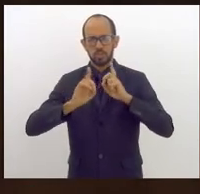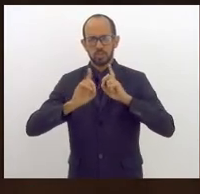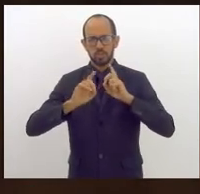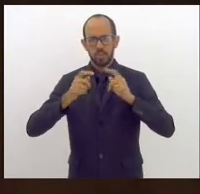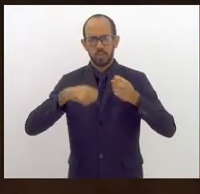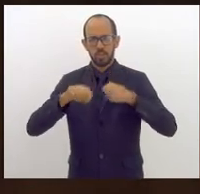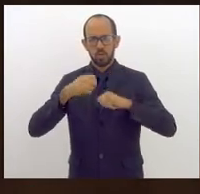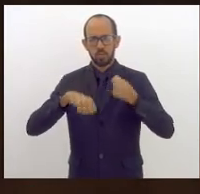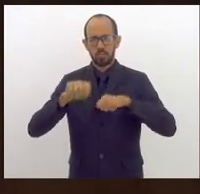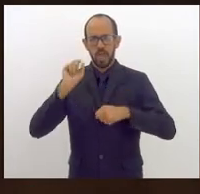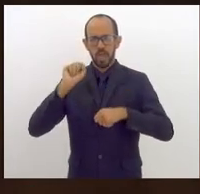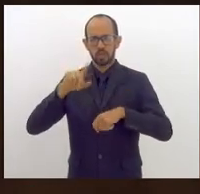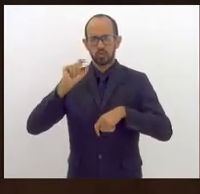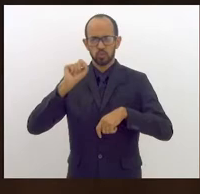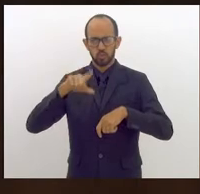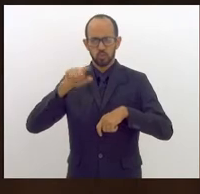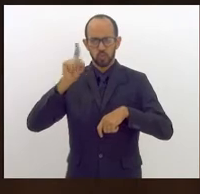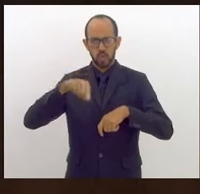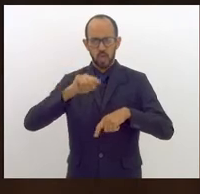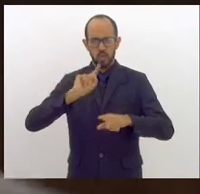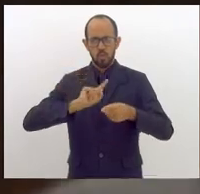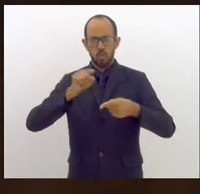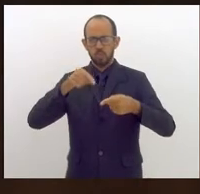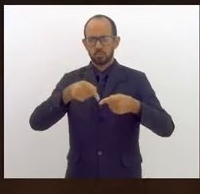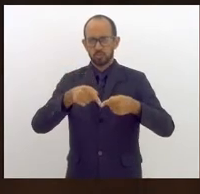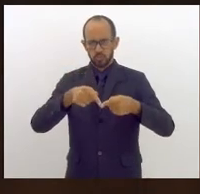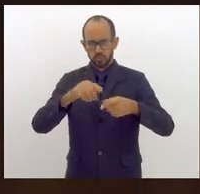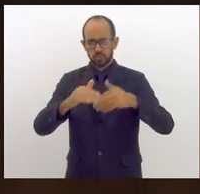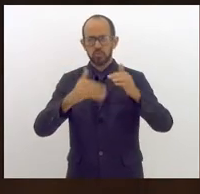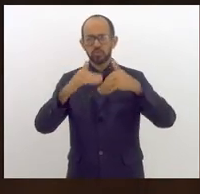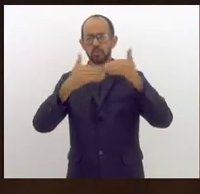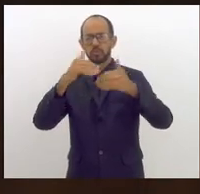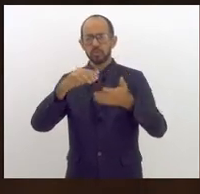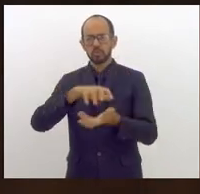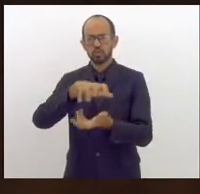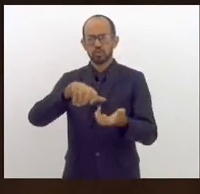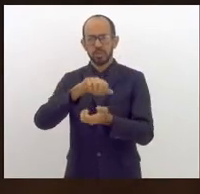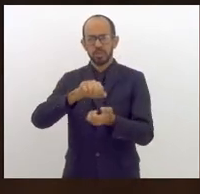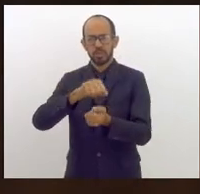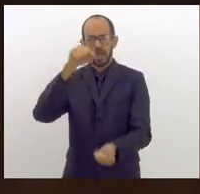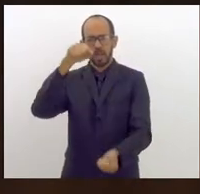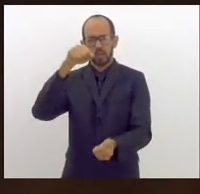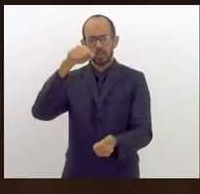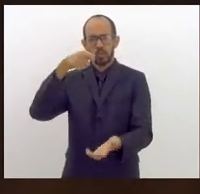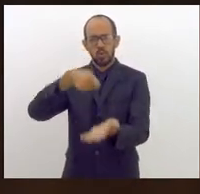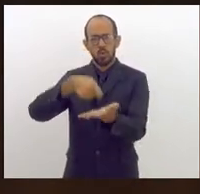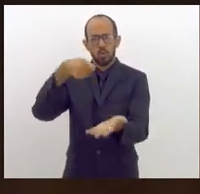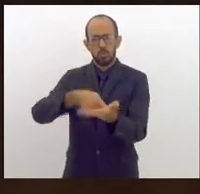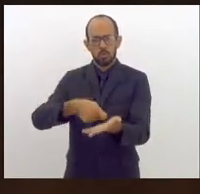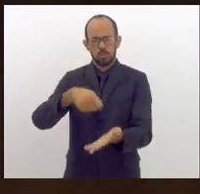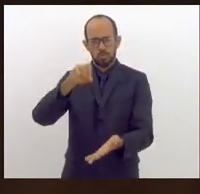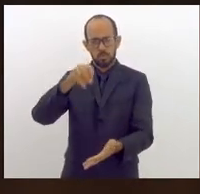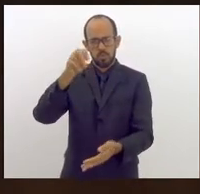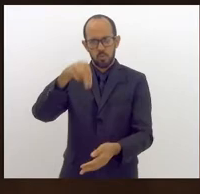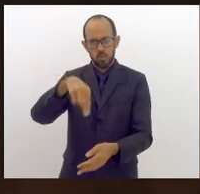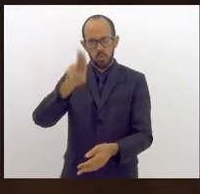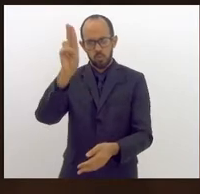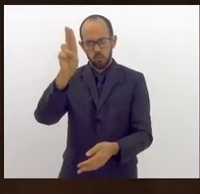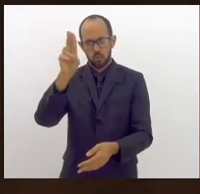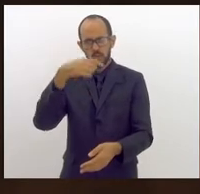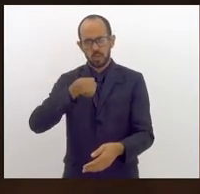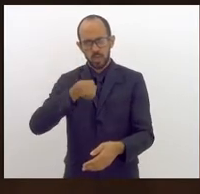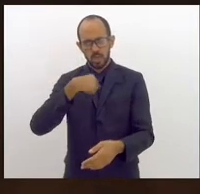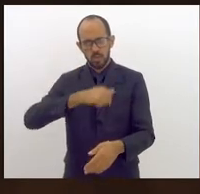que é um dos objetivos de desenvolvimento sustentável né imposto aí pela ONU e que eu e Deputado